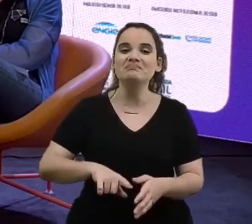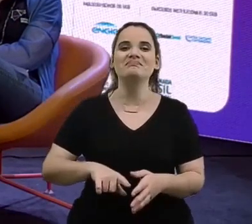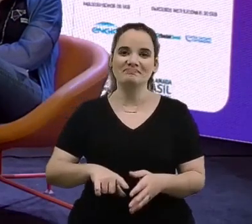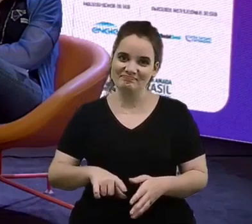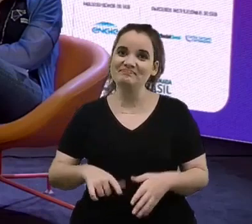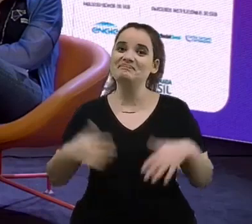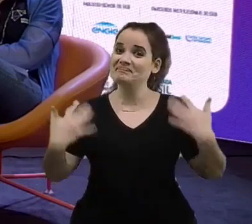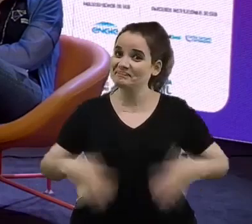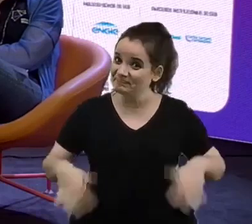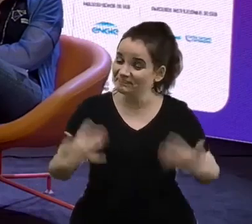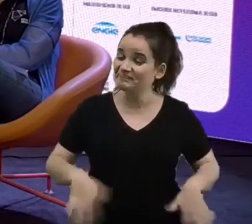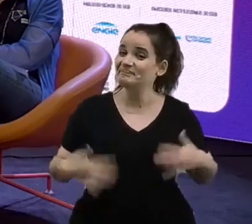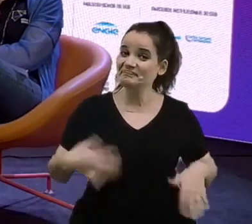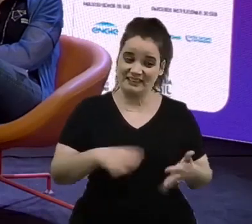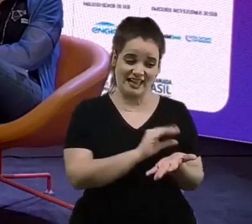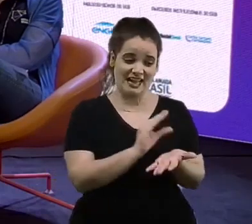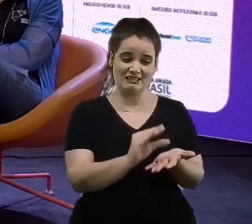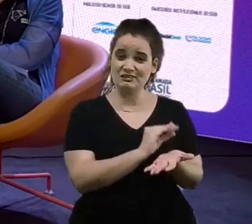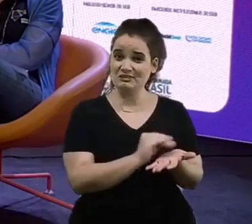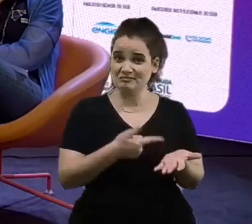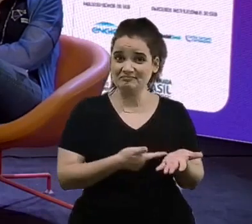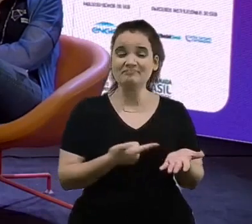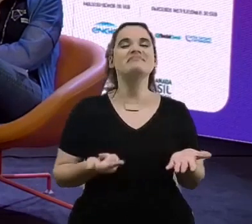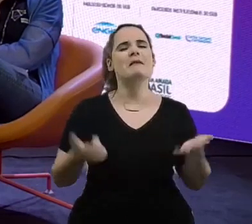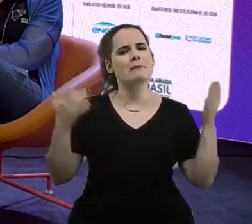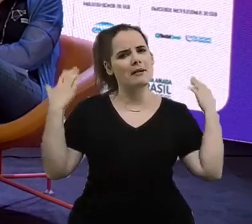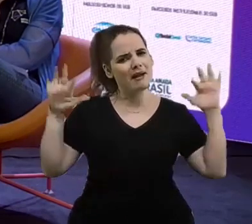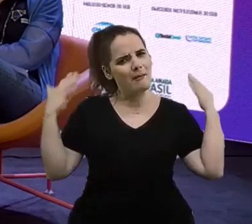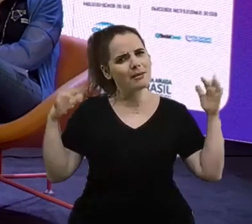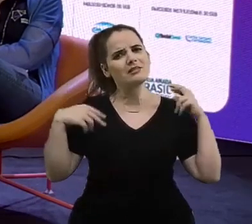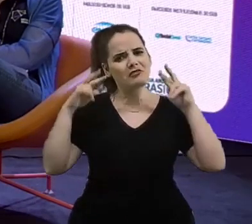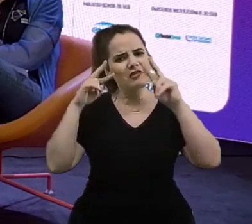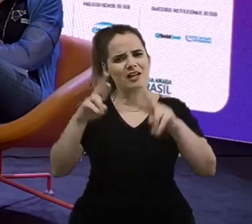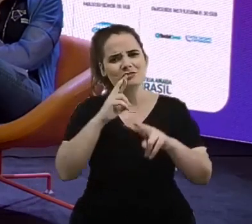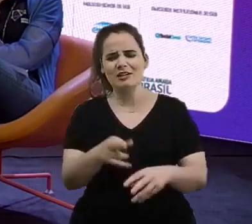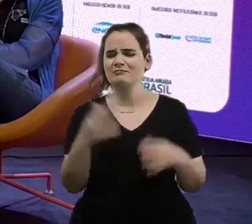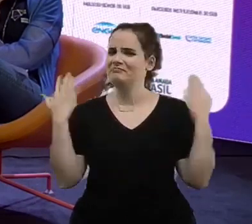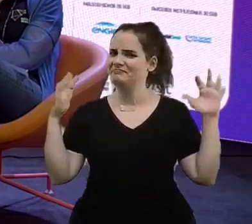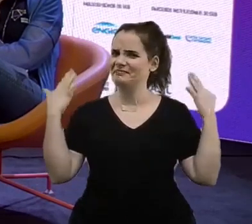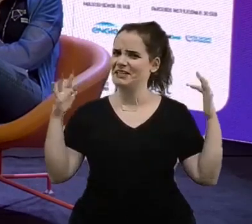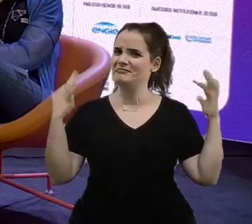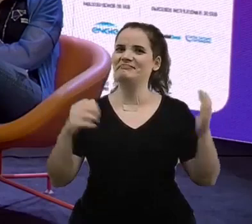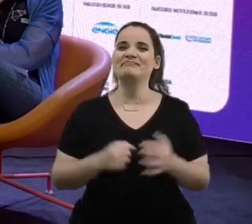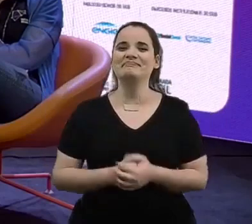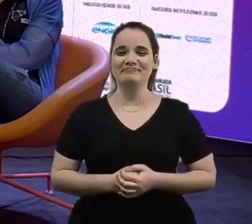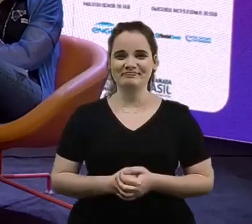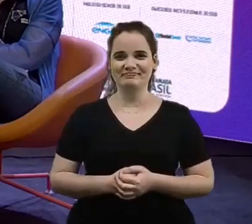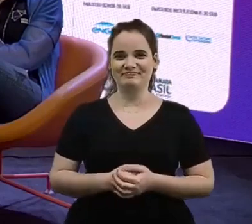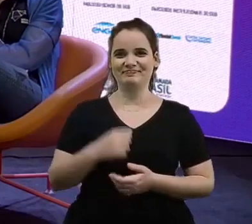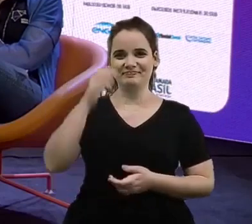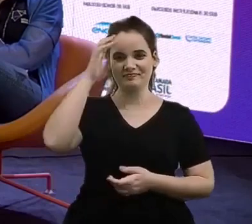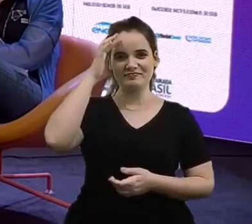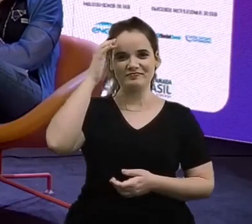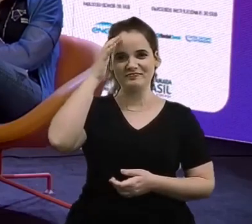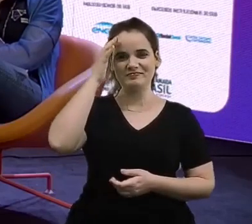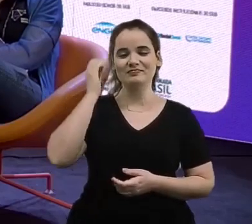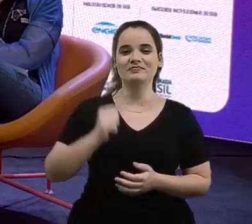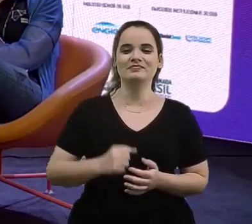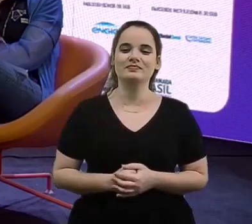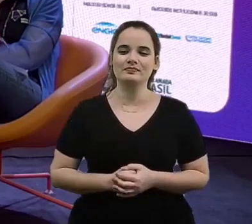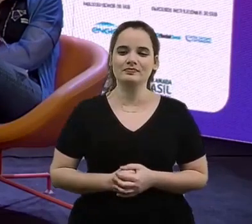Amanhã a gente já tem reunião agendada, inclusive, para continuar tocando esse projeto. Aqui um pouco da